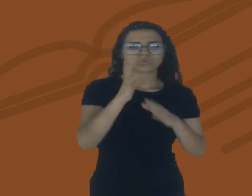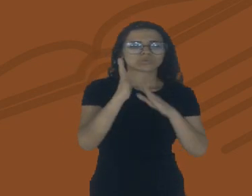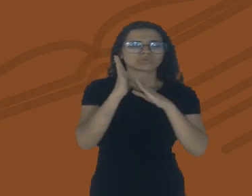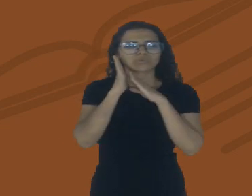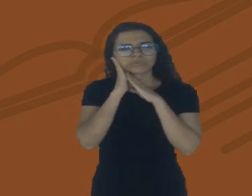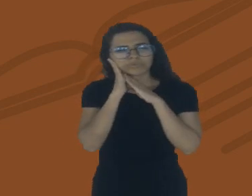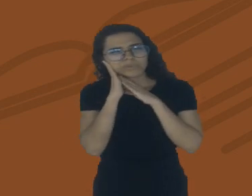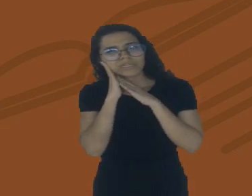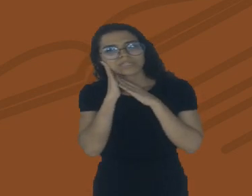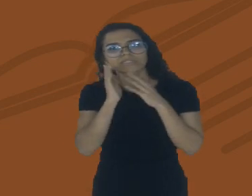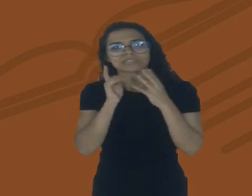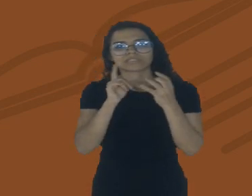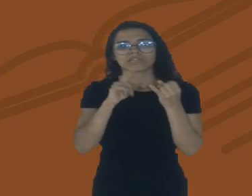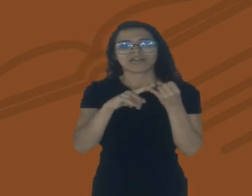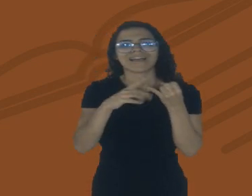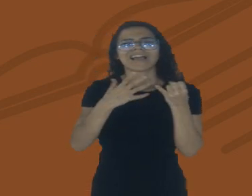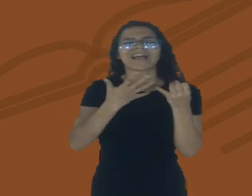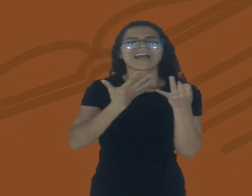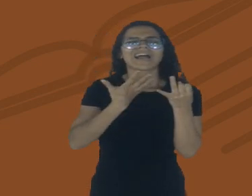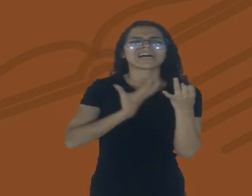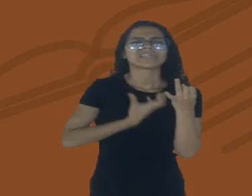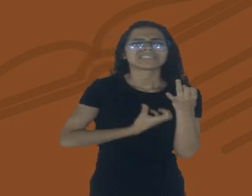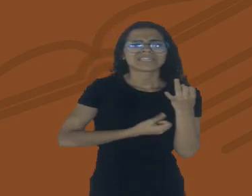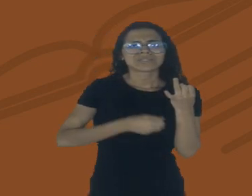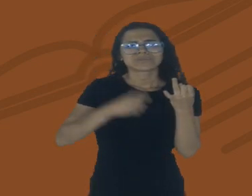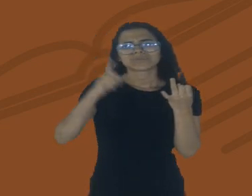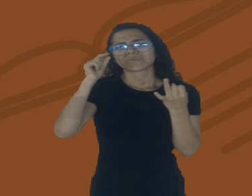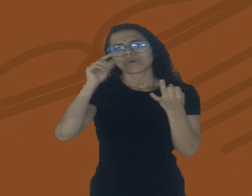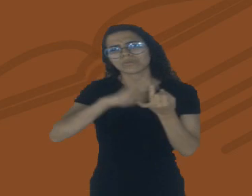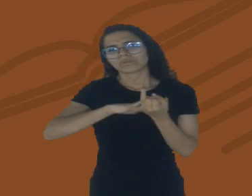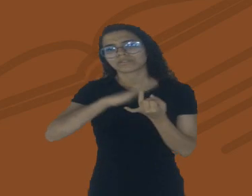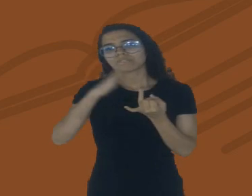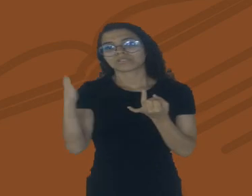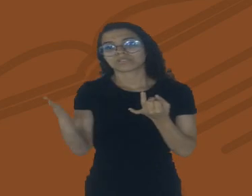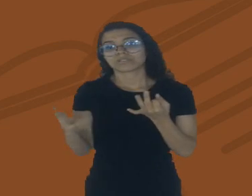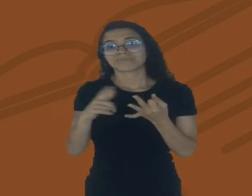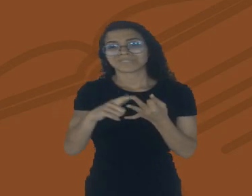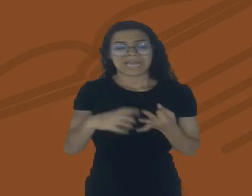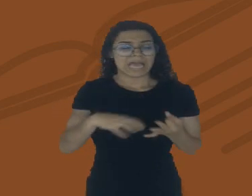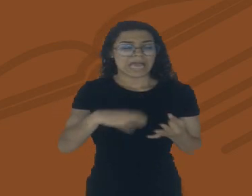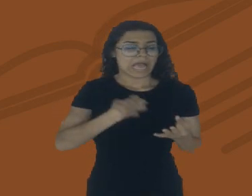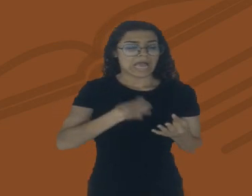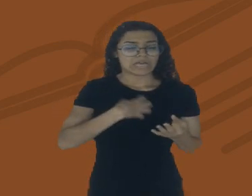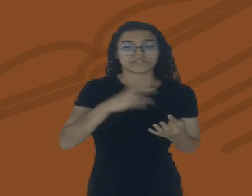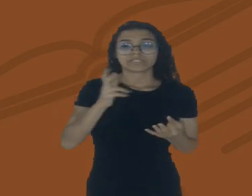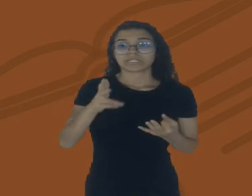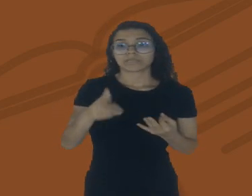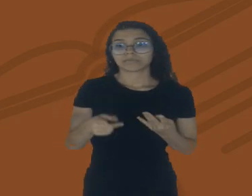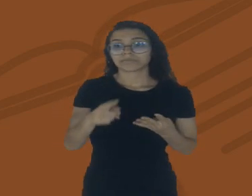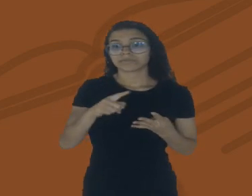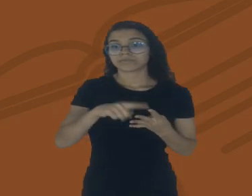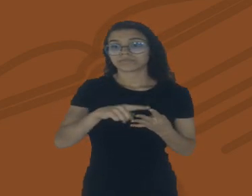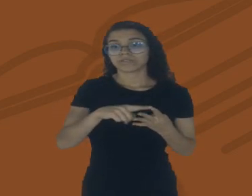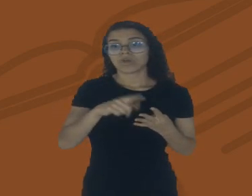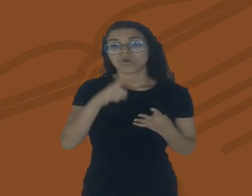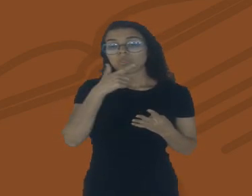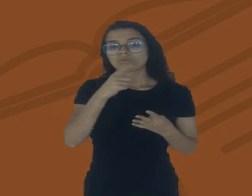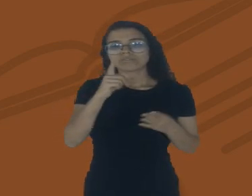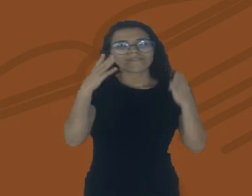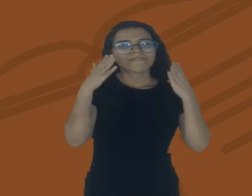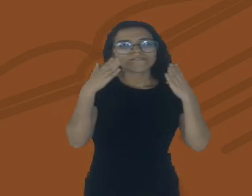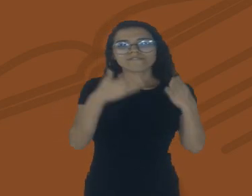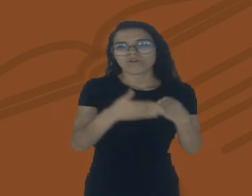noite, o cansaço e a sonolência durante o dia, a irritação constante, falta de